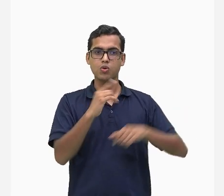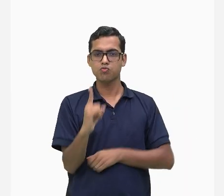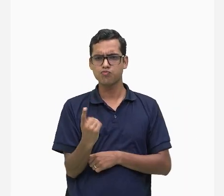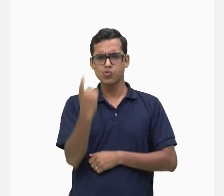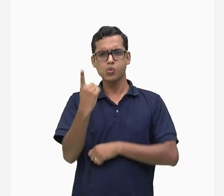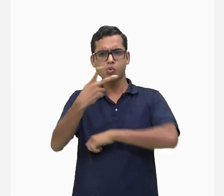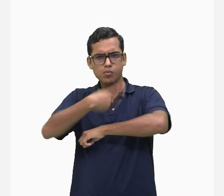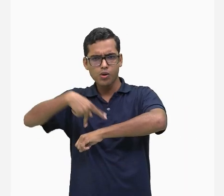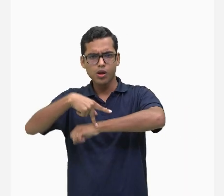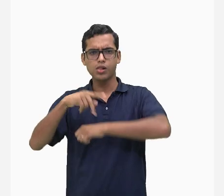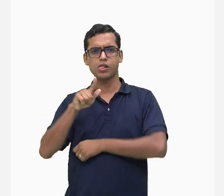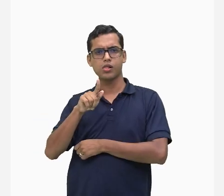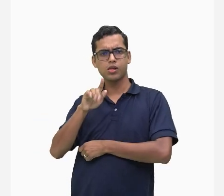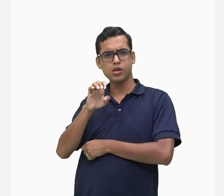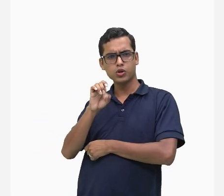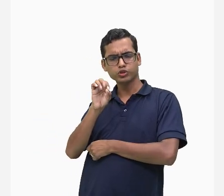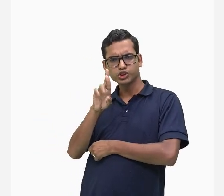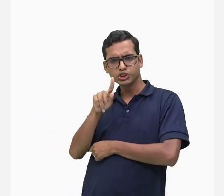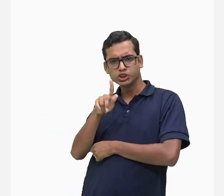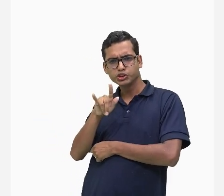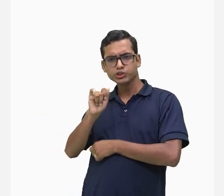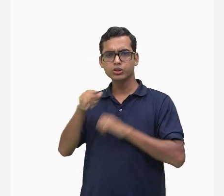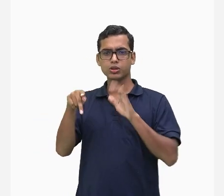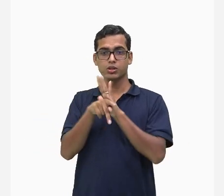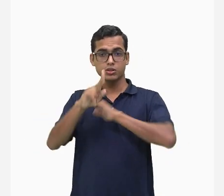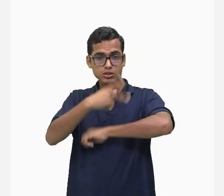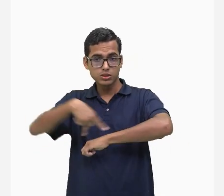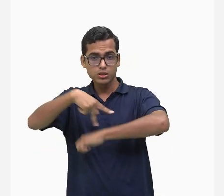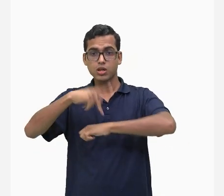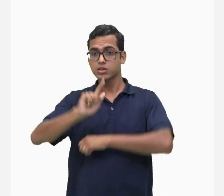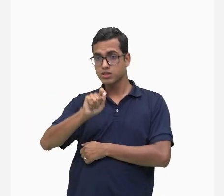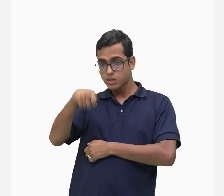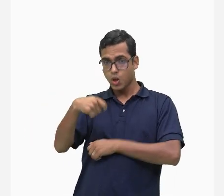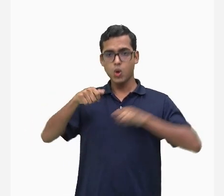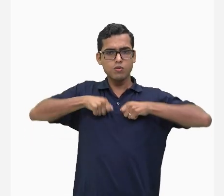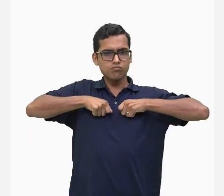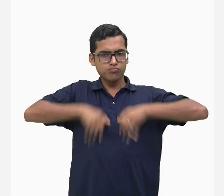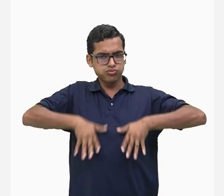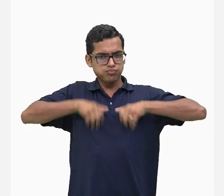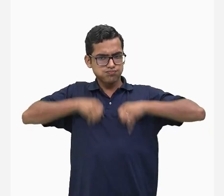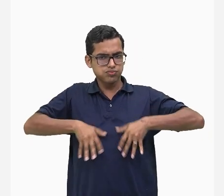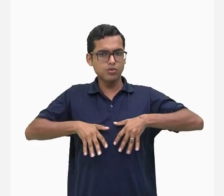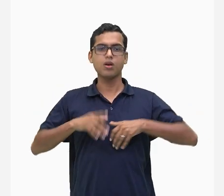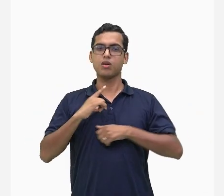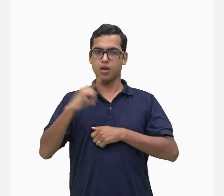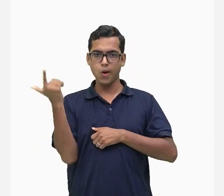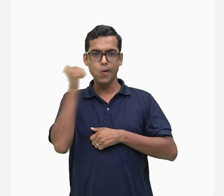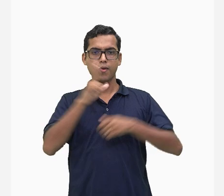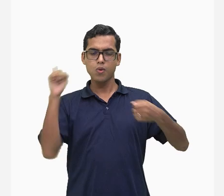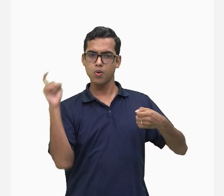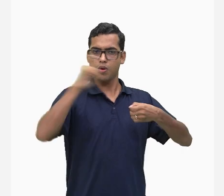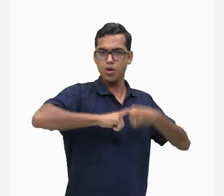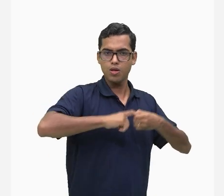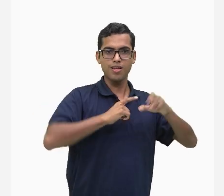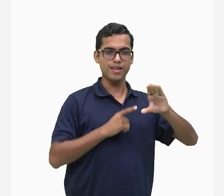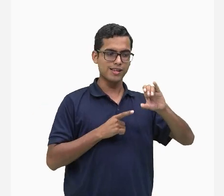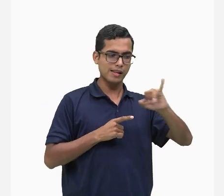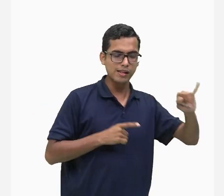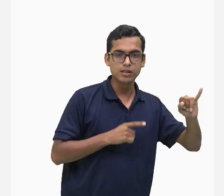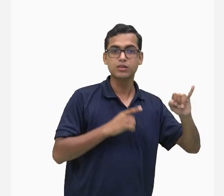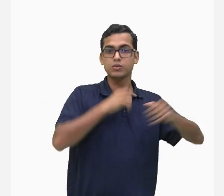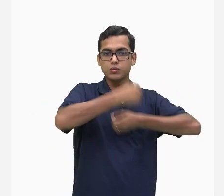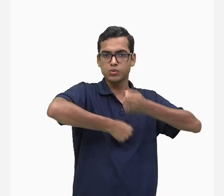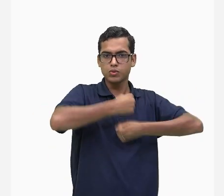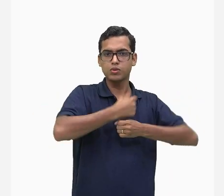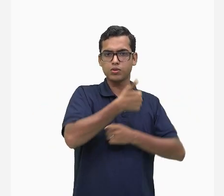Geórgia, gente, se integrou assim em 1994, porém, por alguns conflitos com a Rússia,